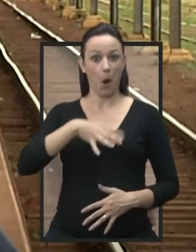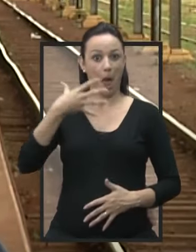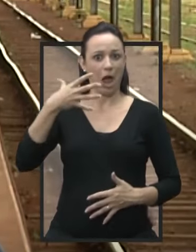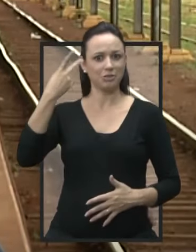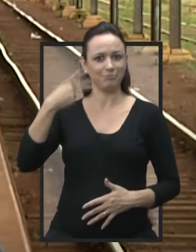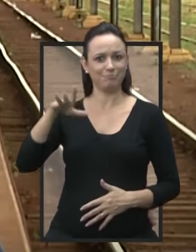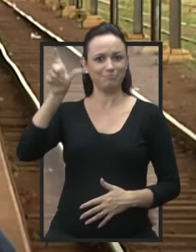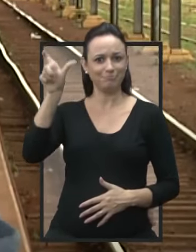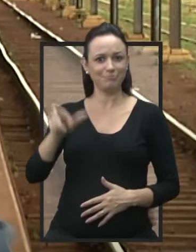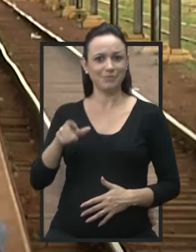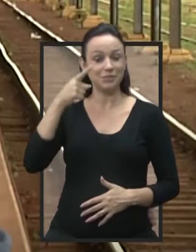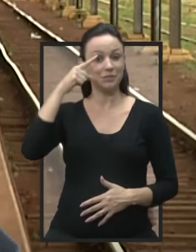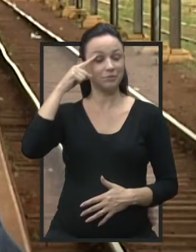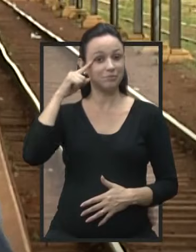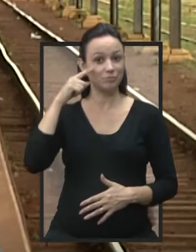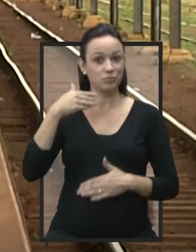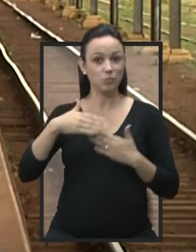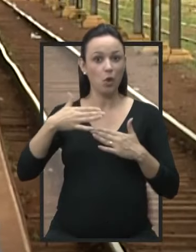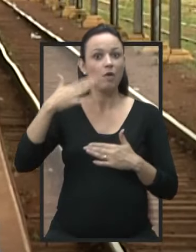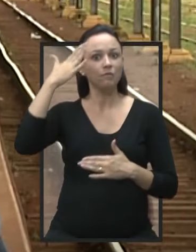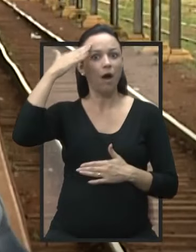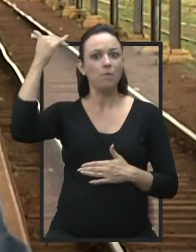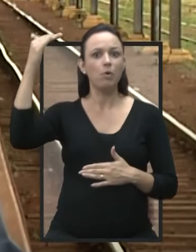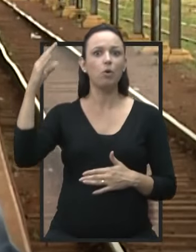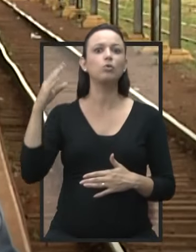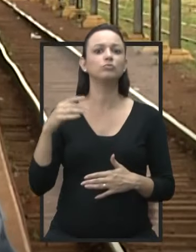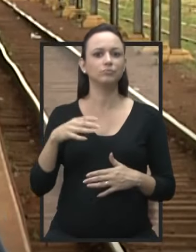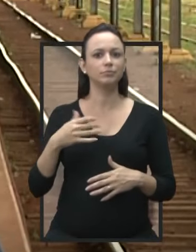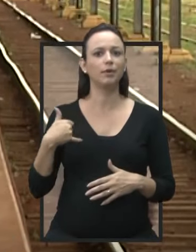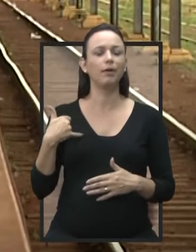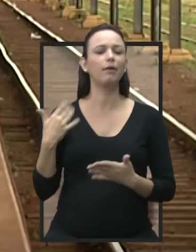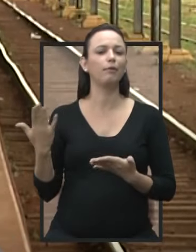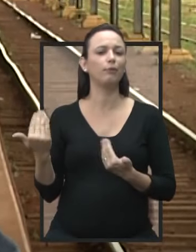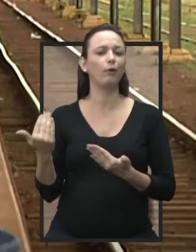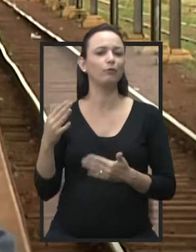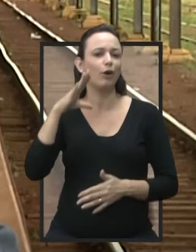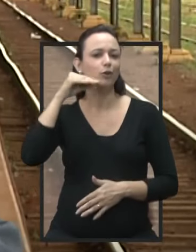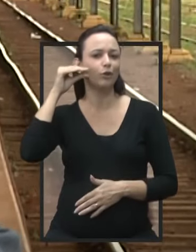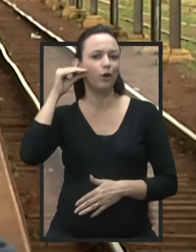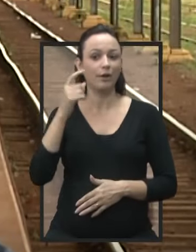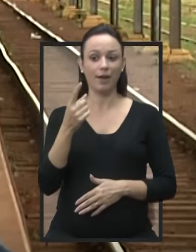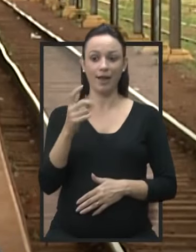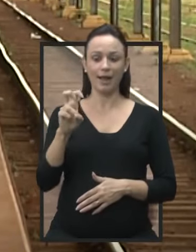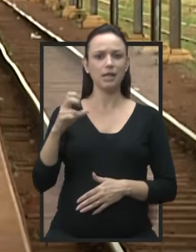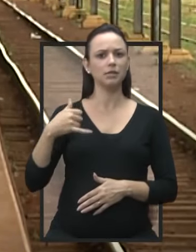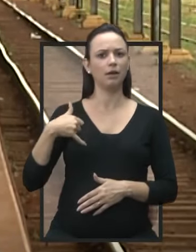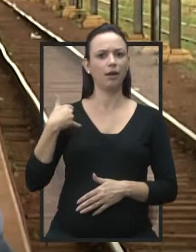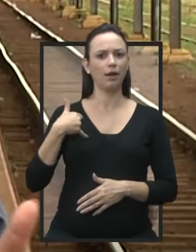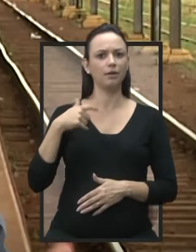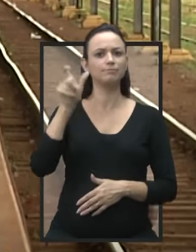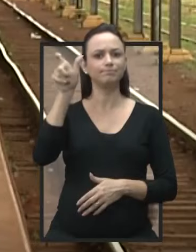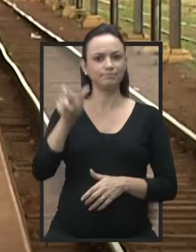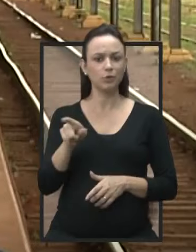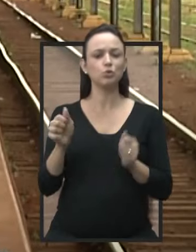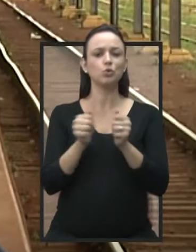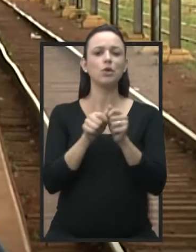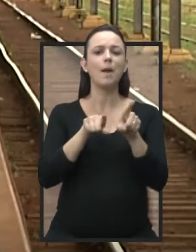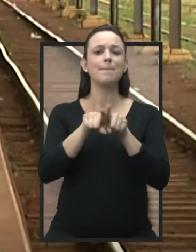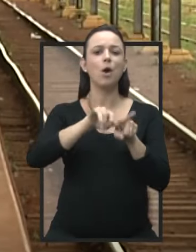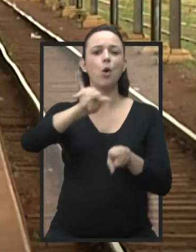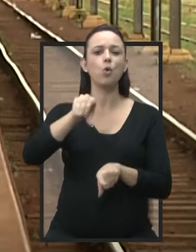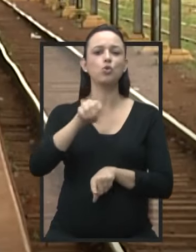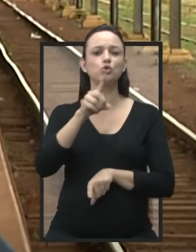de Zezinho Magalhães ganharam fama logo cedo, desde a adolescência. Não é que aos 15 anos de idade, ele e o irmão